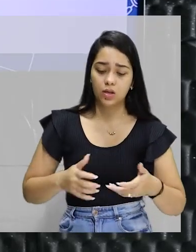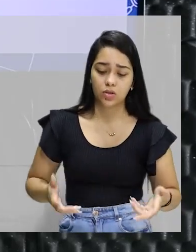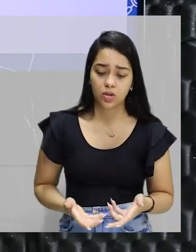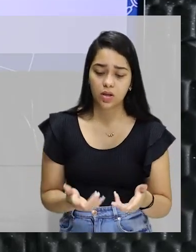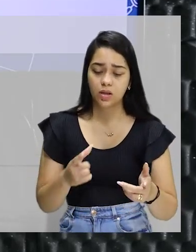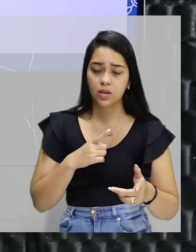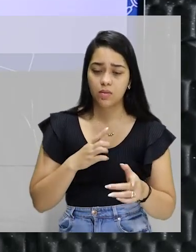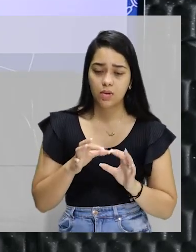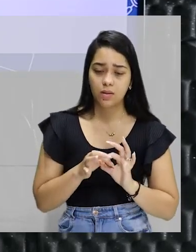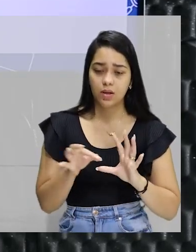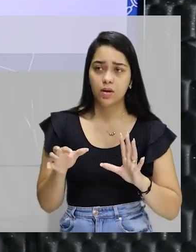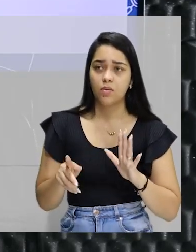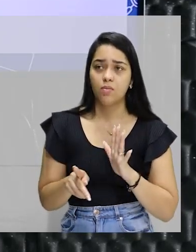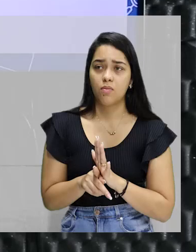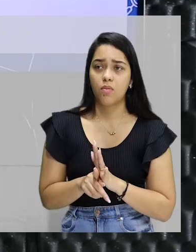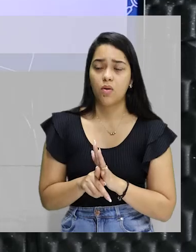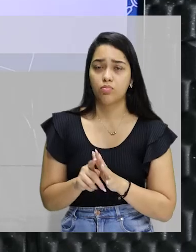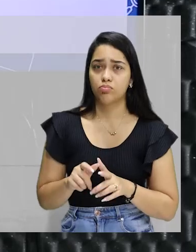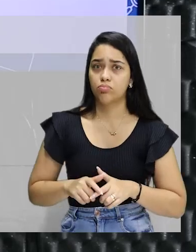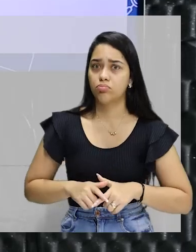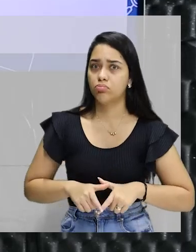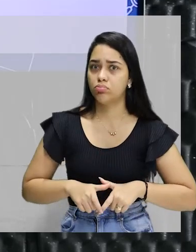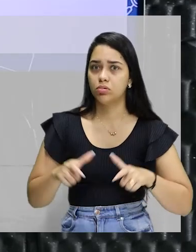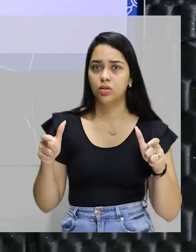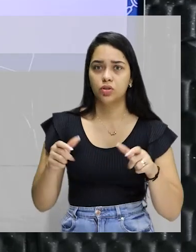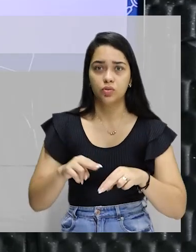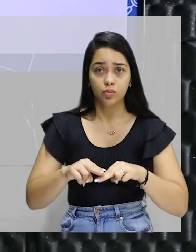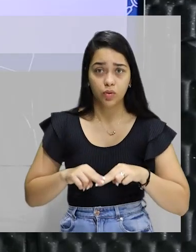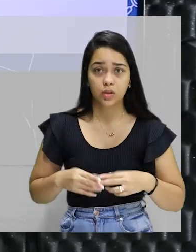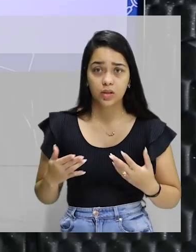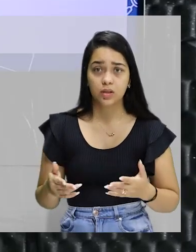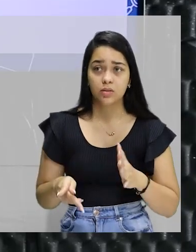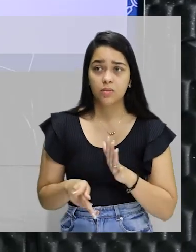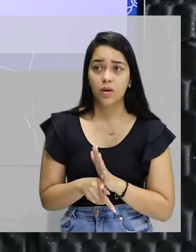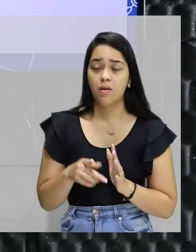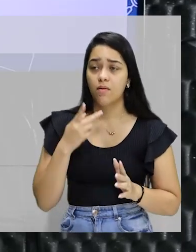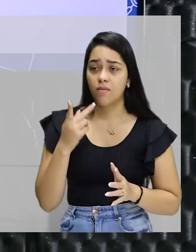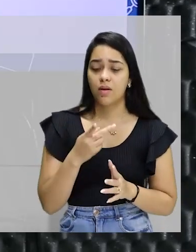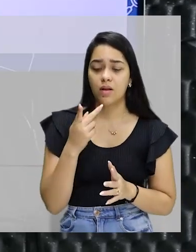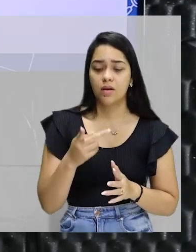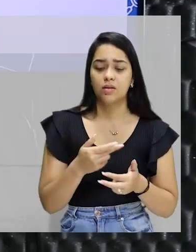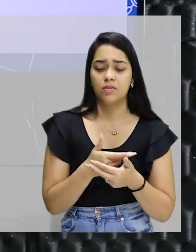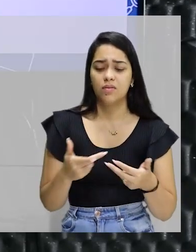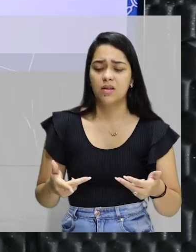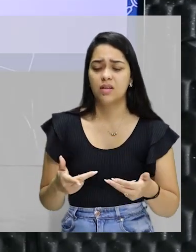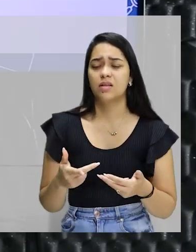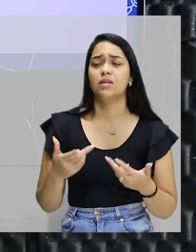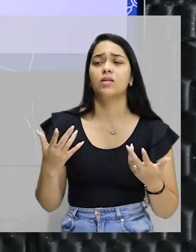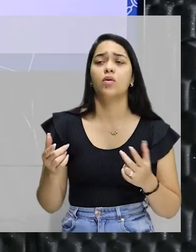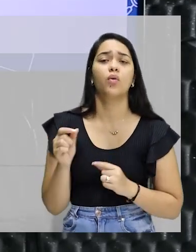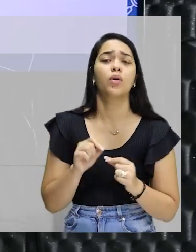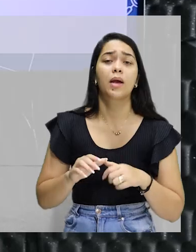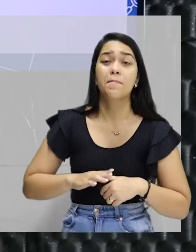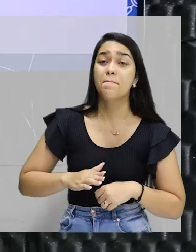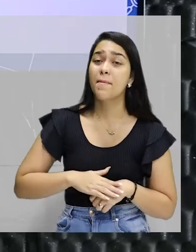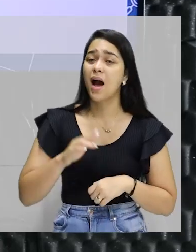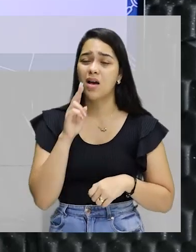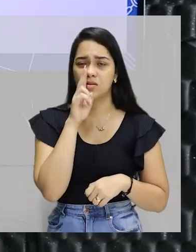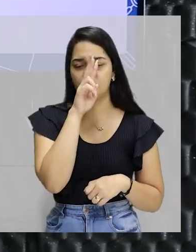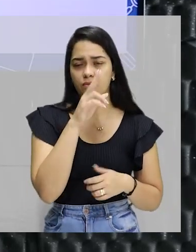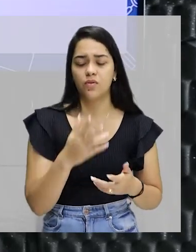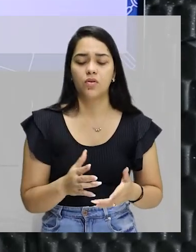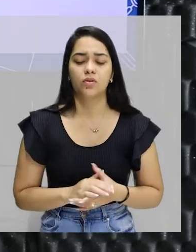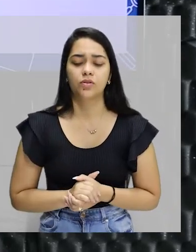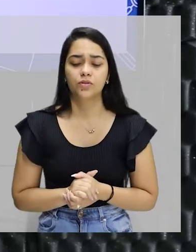haver uma liberação de uma energia gigantesca. Por isso que a questão fala de centenas de vezes mais forte. Então,